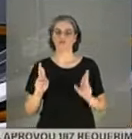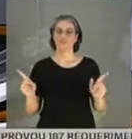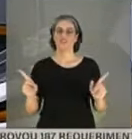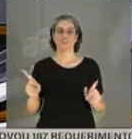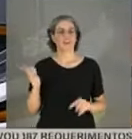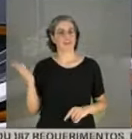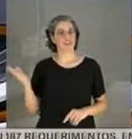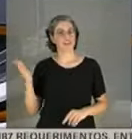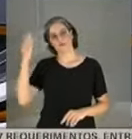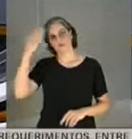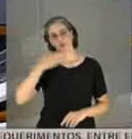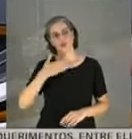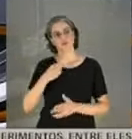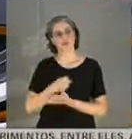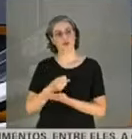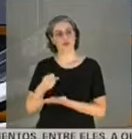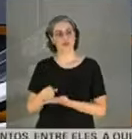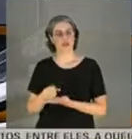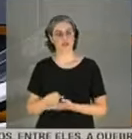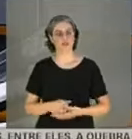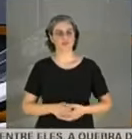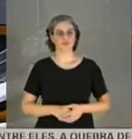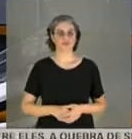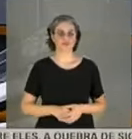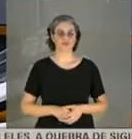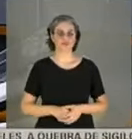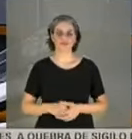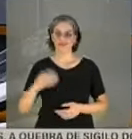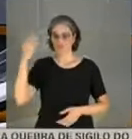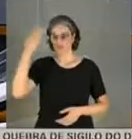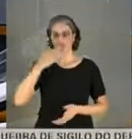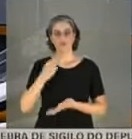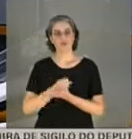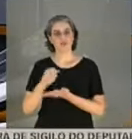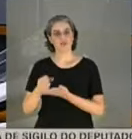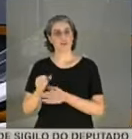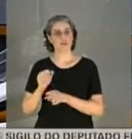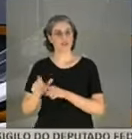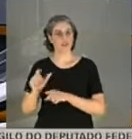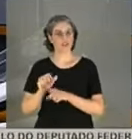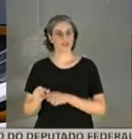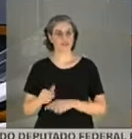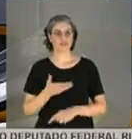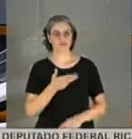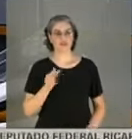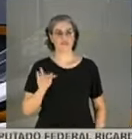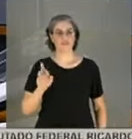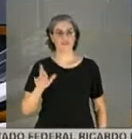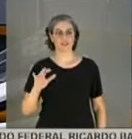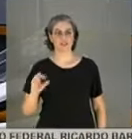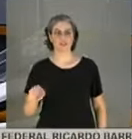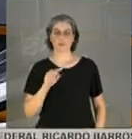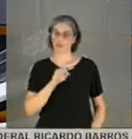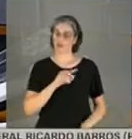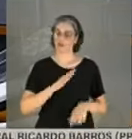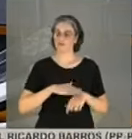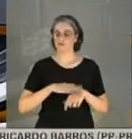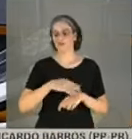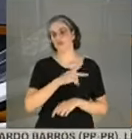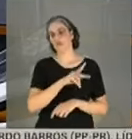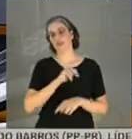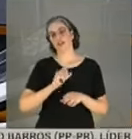aí o contrato de locação que indica que, na verdade, o senhor Francisco Maximiano é o locatário do apartamento, que